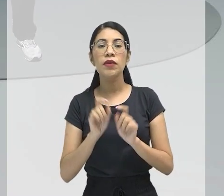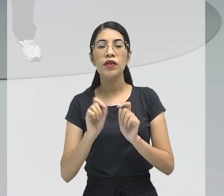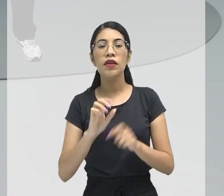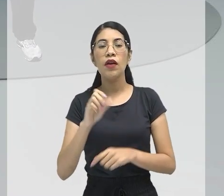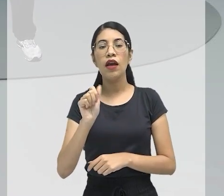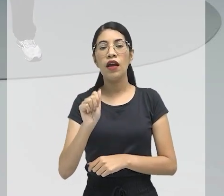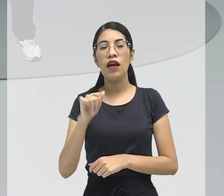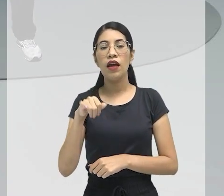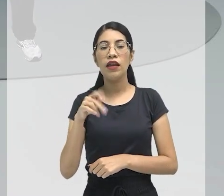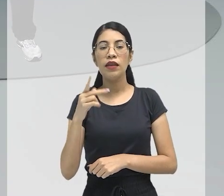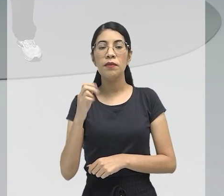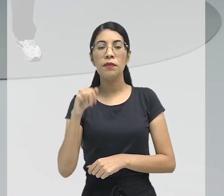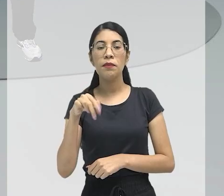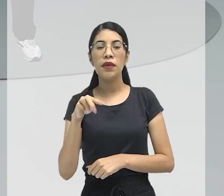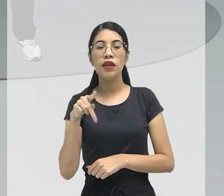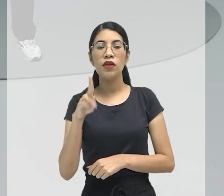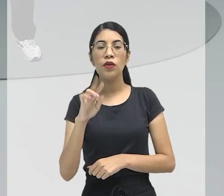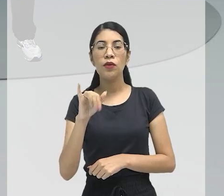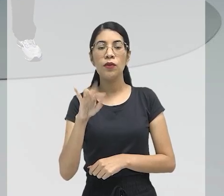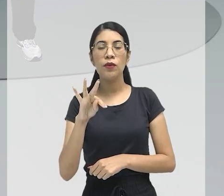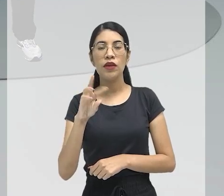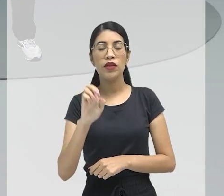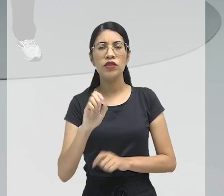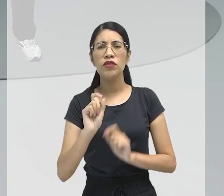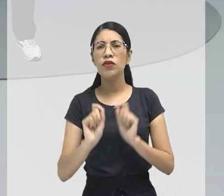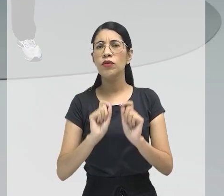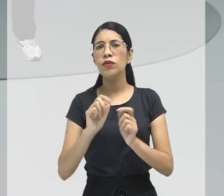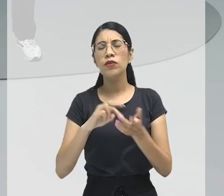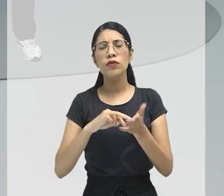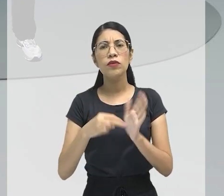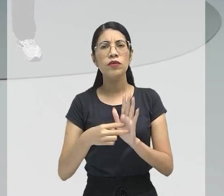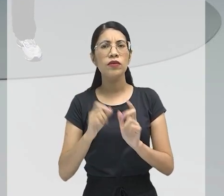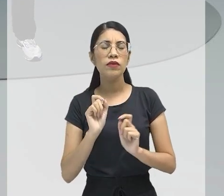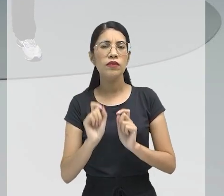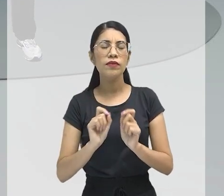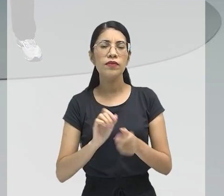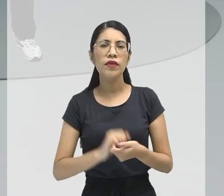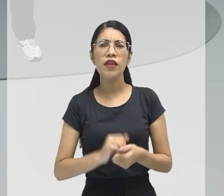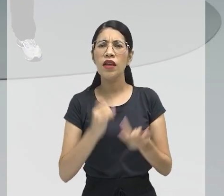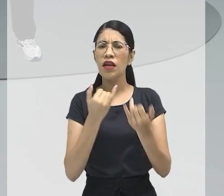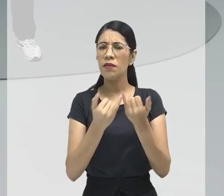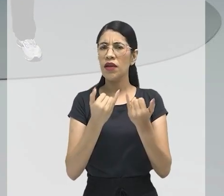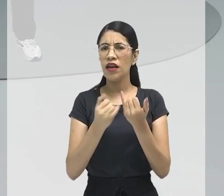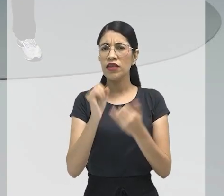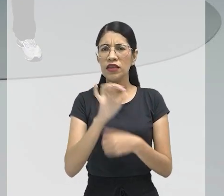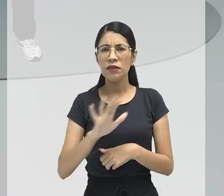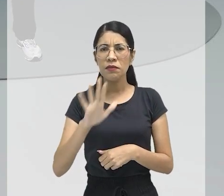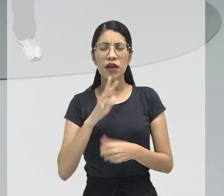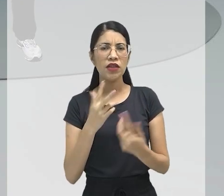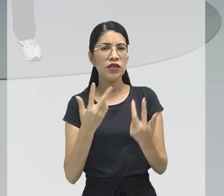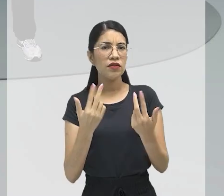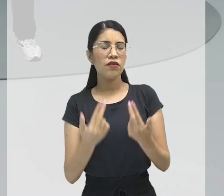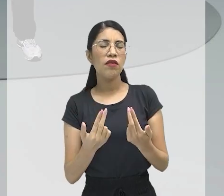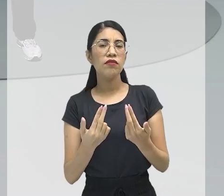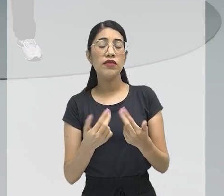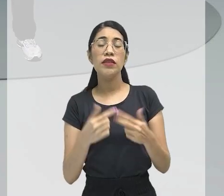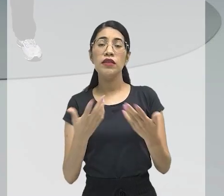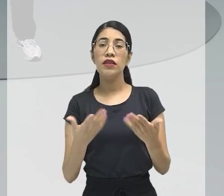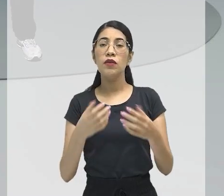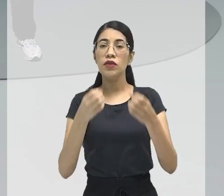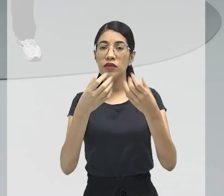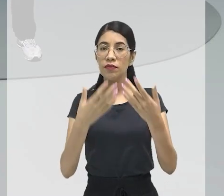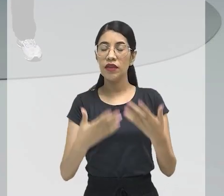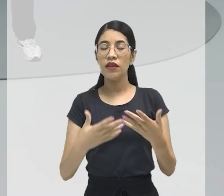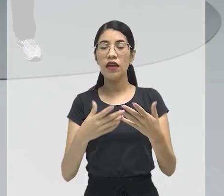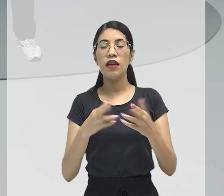do Aipencuíti, né? Mas professor, pô, mas parece que é a mesma imagem, como falei com vocês. Nós vamos ver